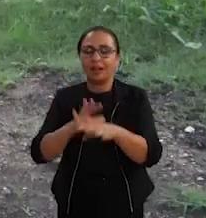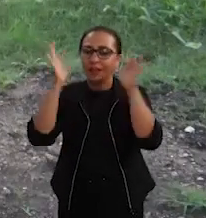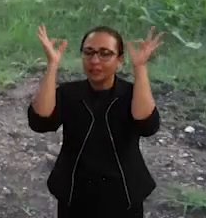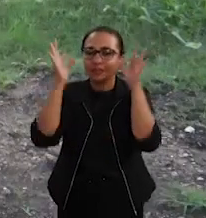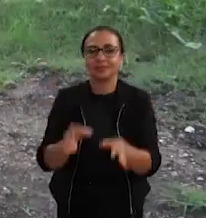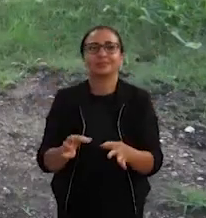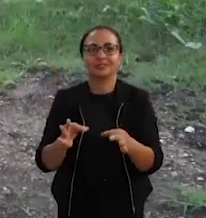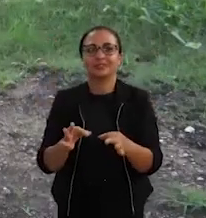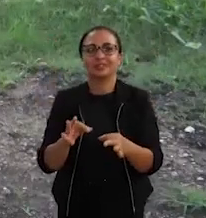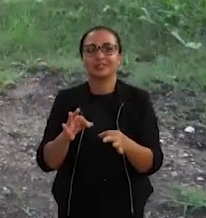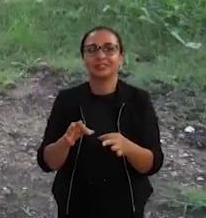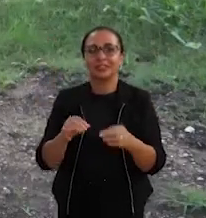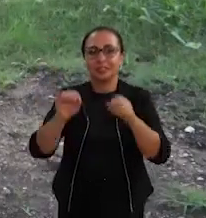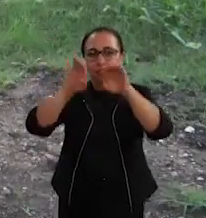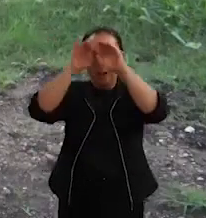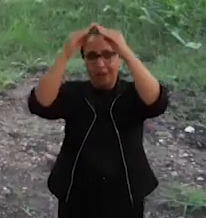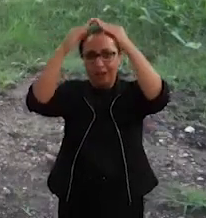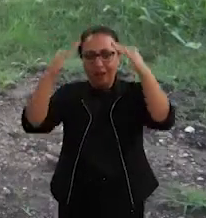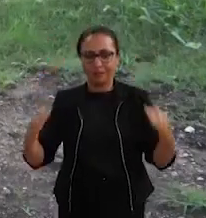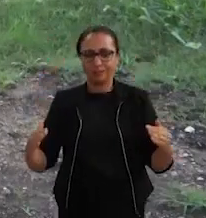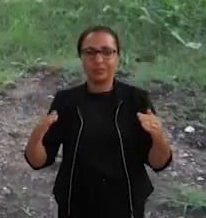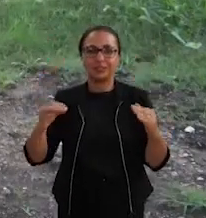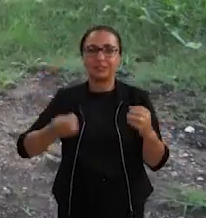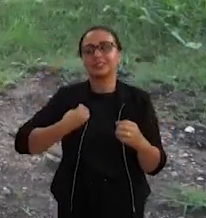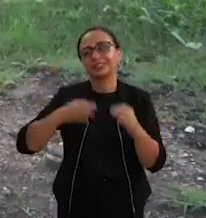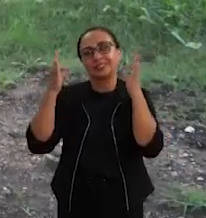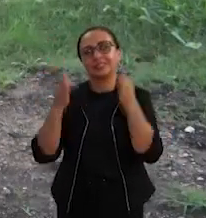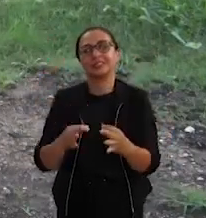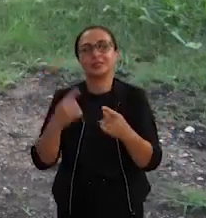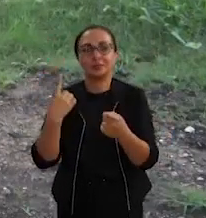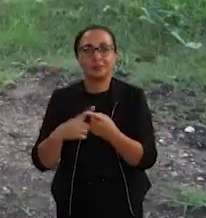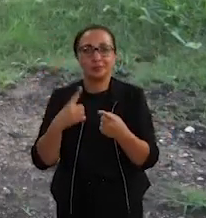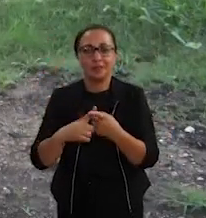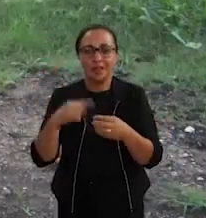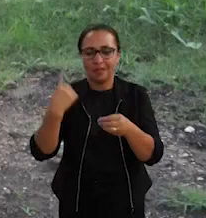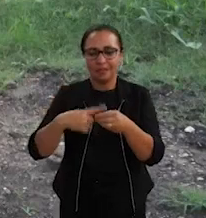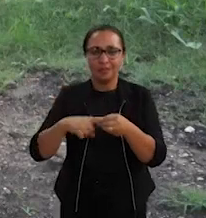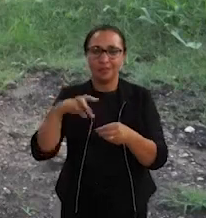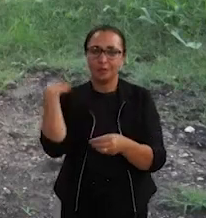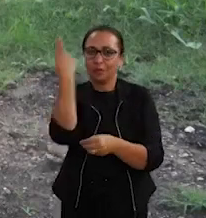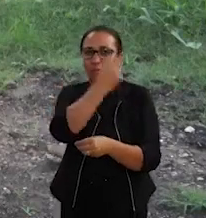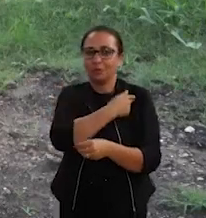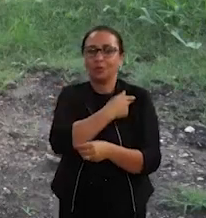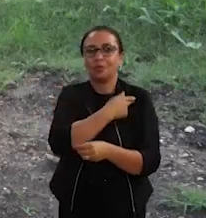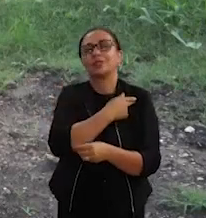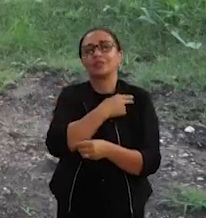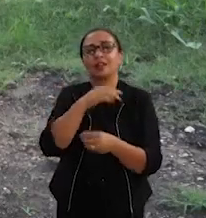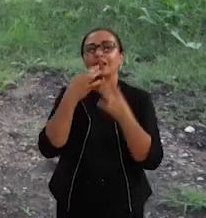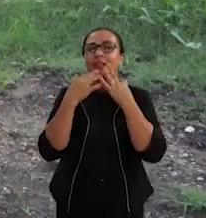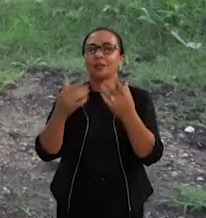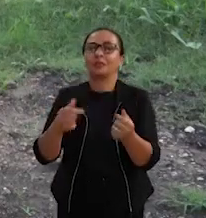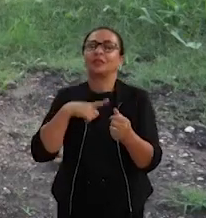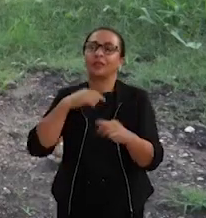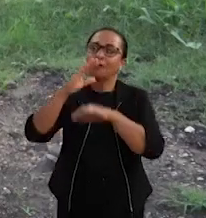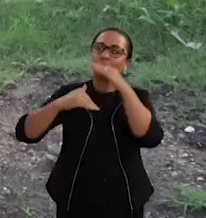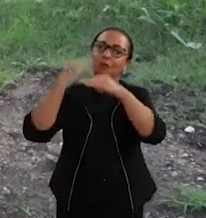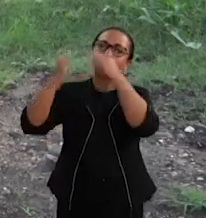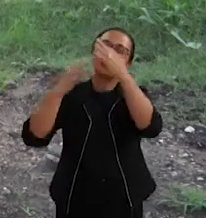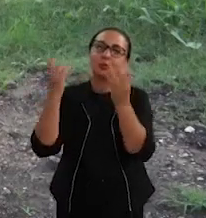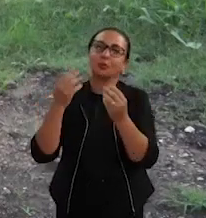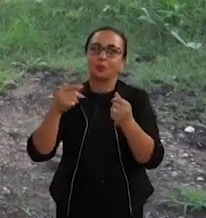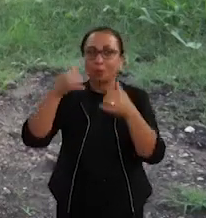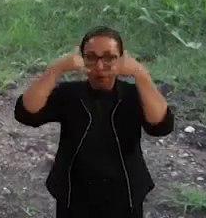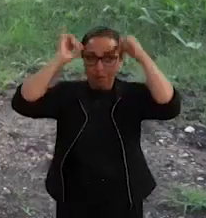na propriedade foi a certeza de que o galpão está sendo eficiente, porque a cidade Nossa Senhora da Glória tem evoluído muito